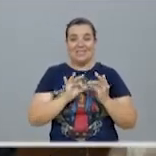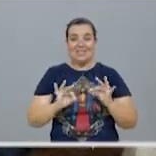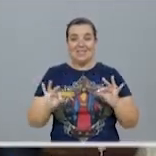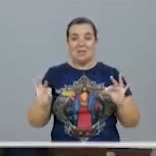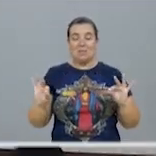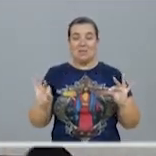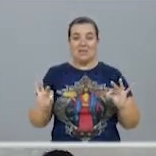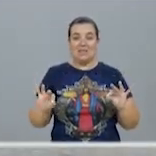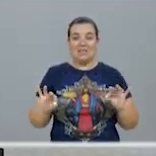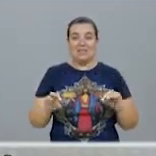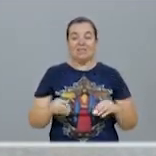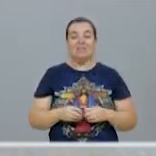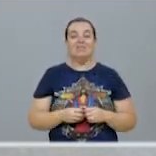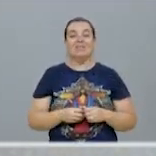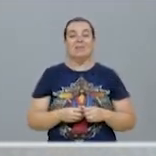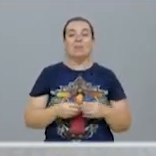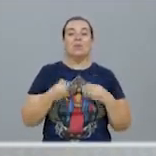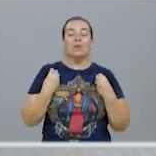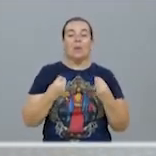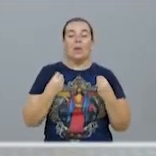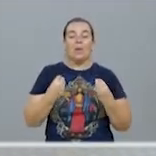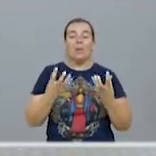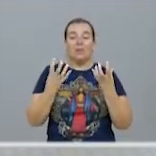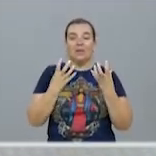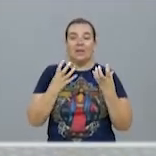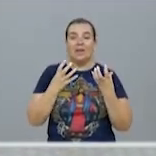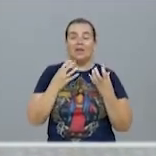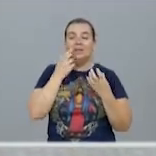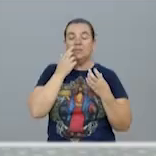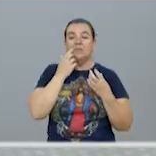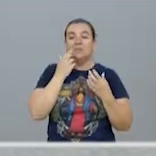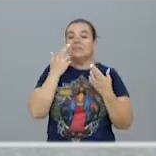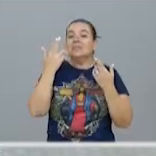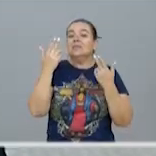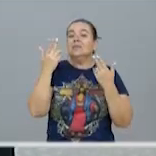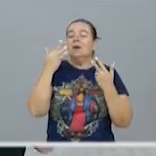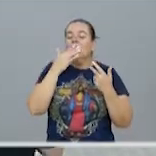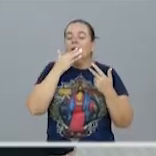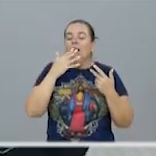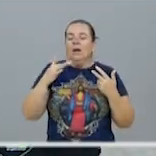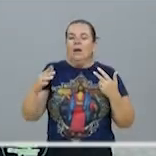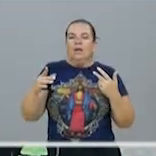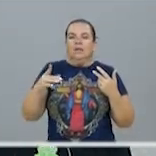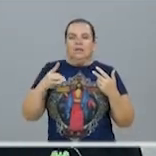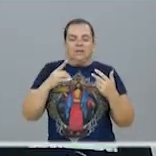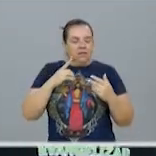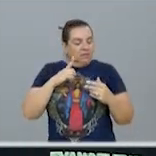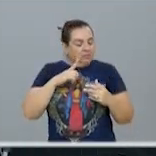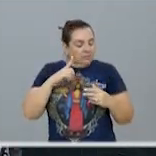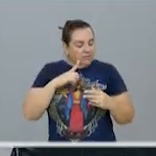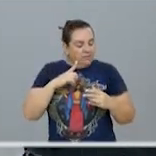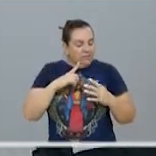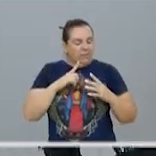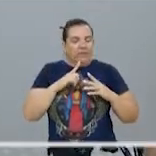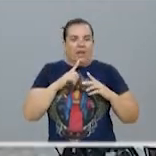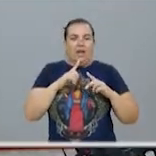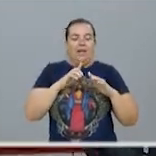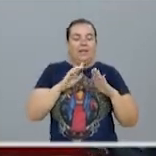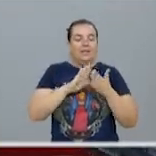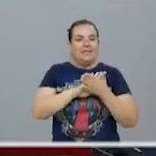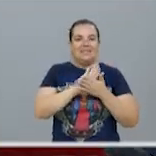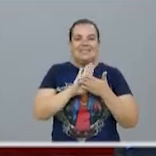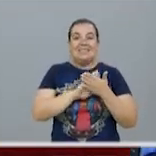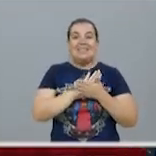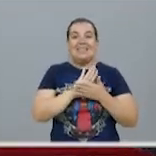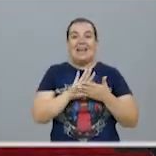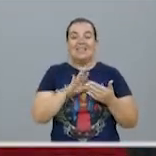quero ser pequeno, criança, com puro amor para com Deus. Como eu quero ser como